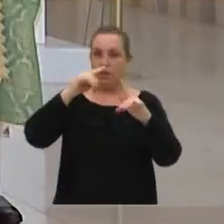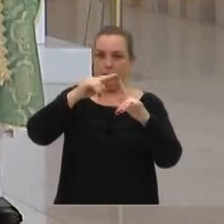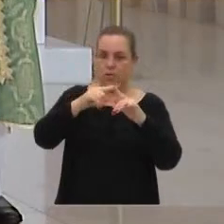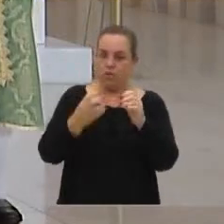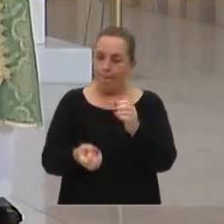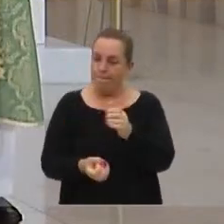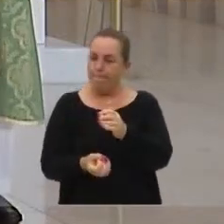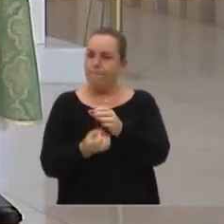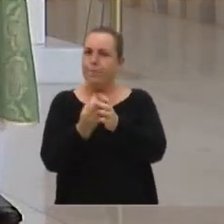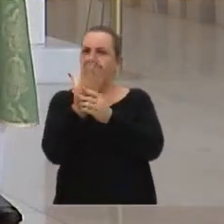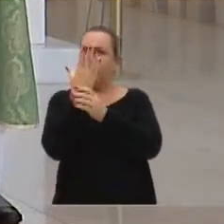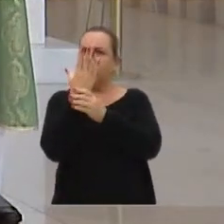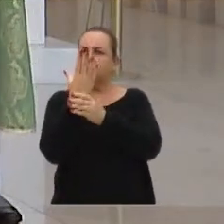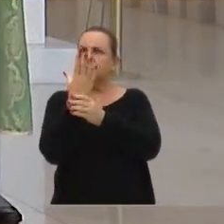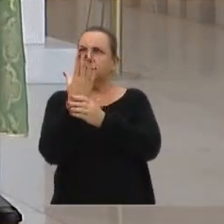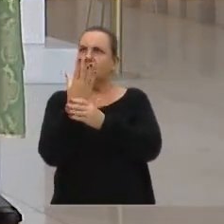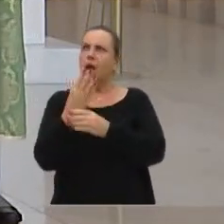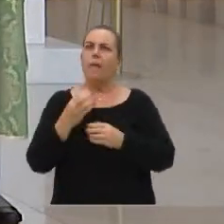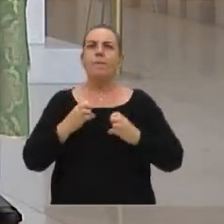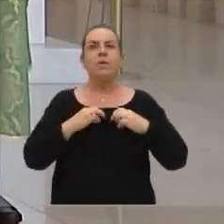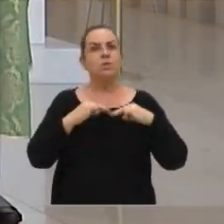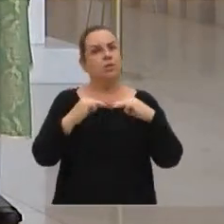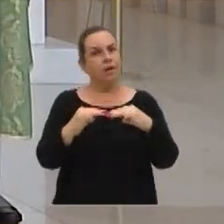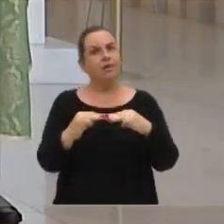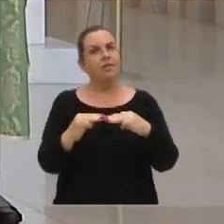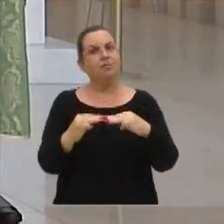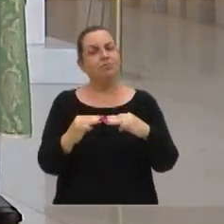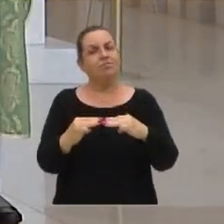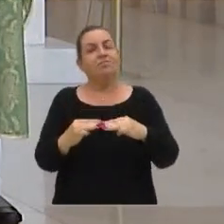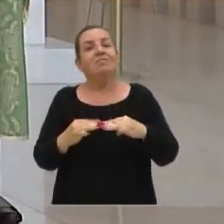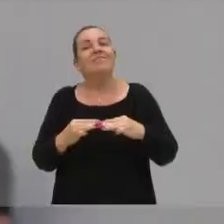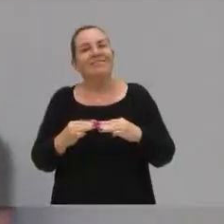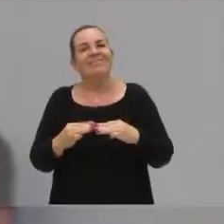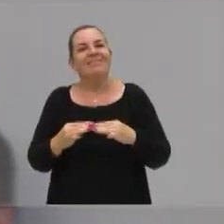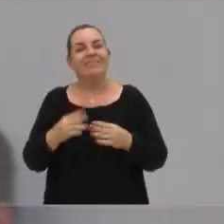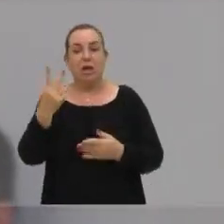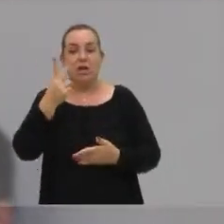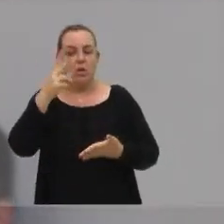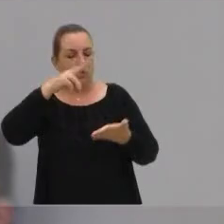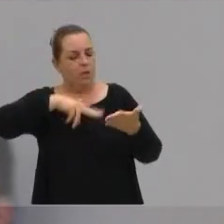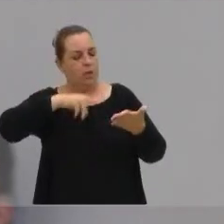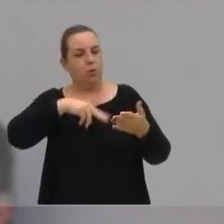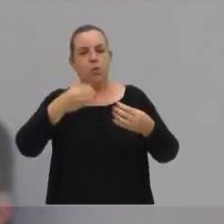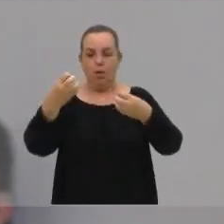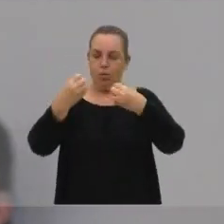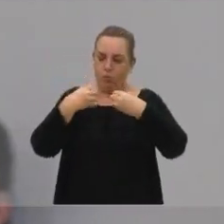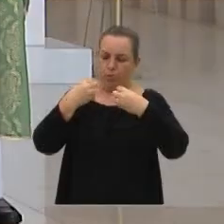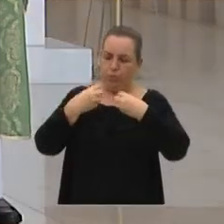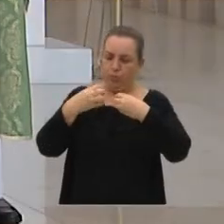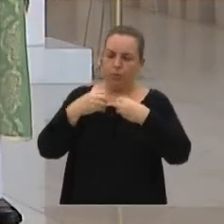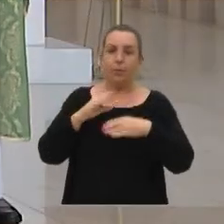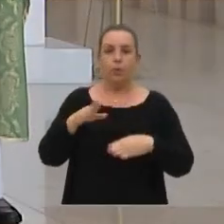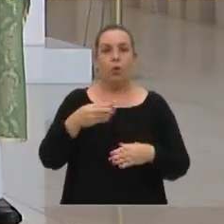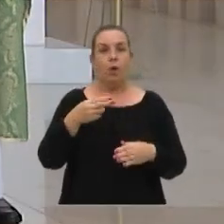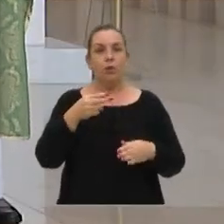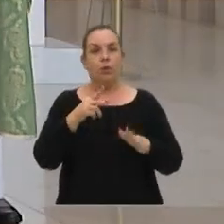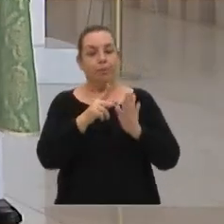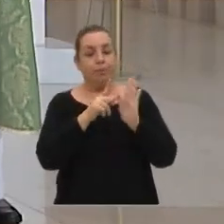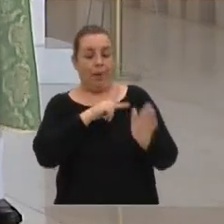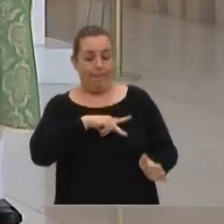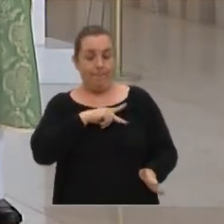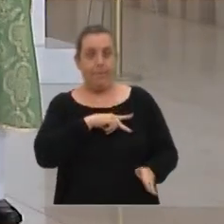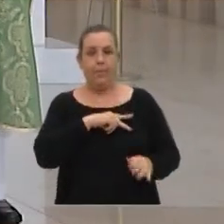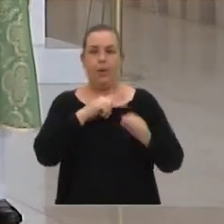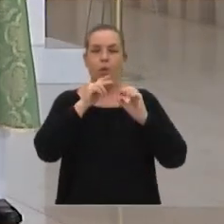missionária, como nos ensina a segunda leitura de hoje, quando Paulo escreve à